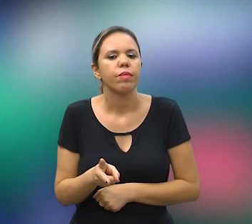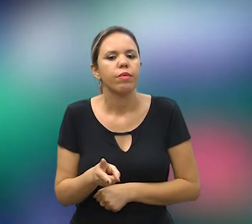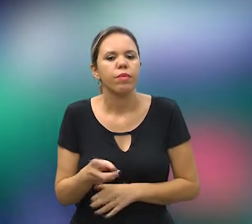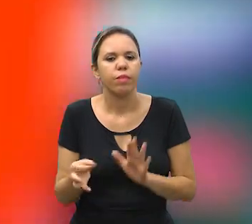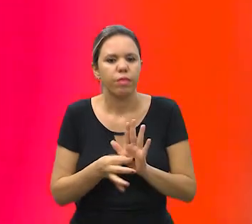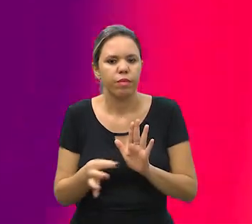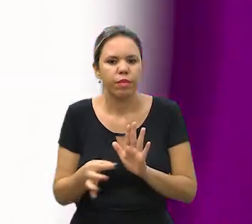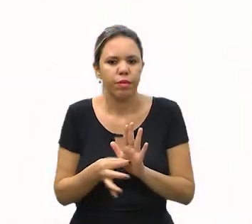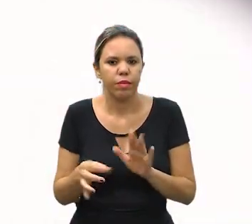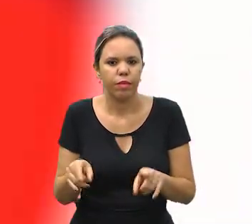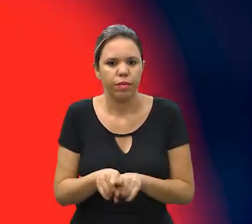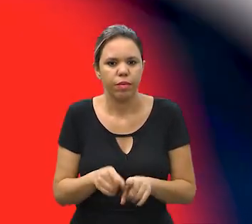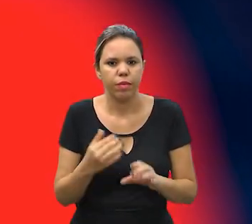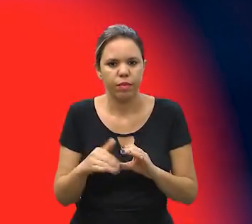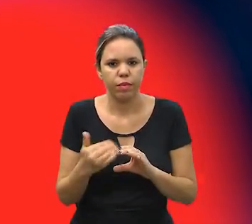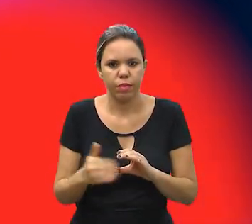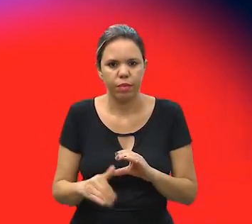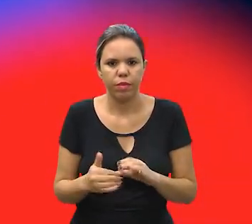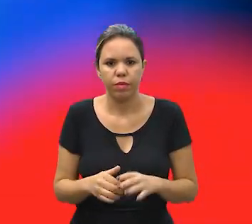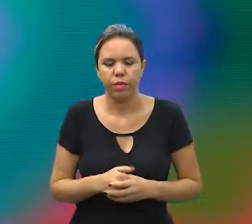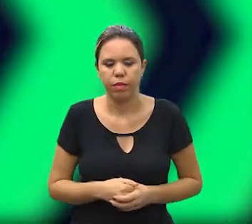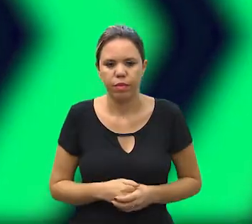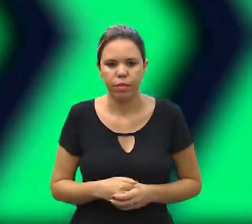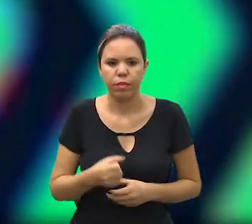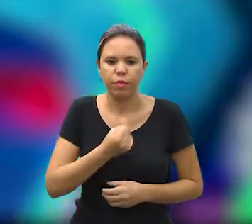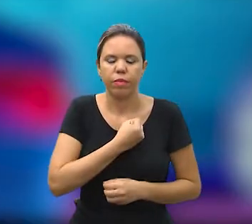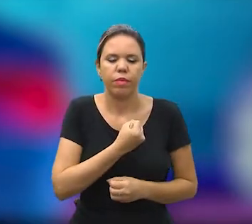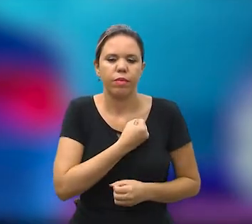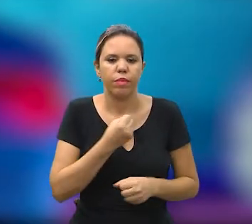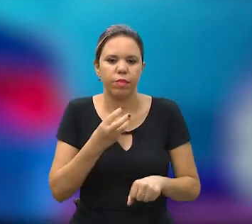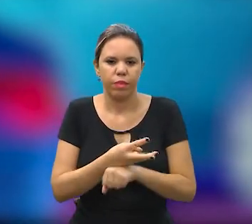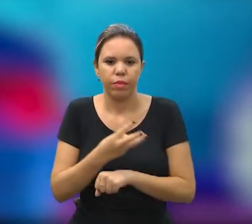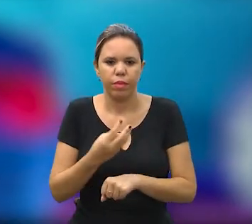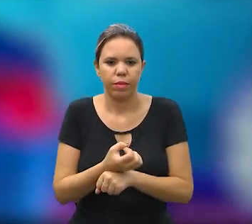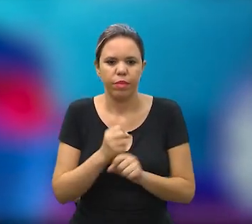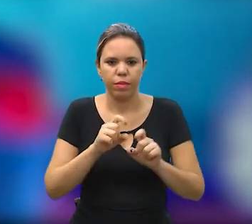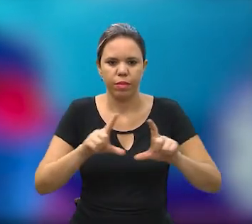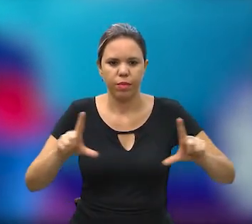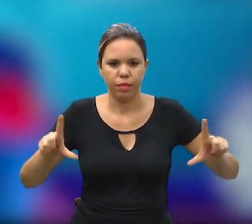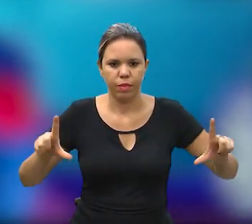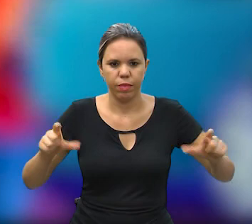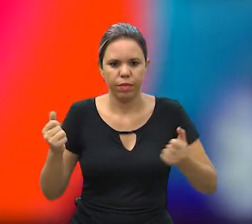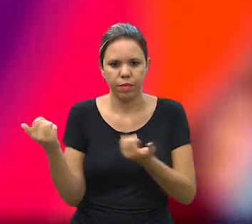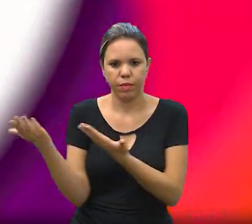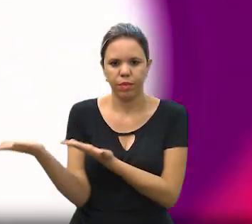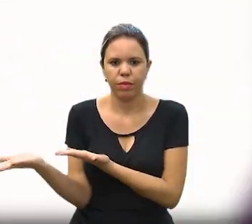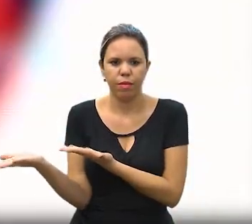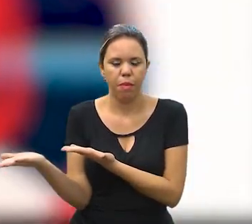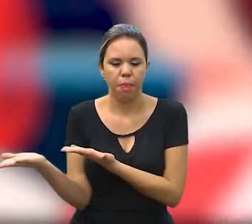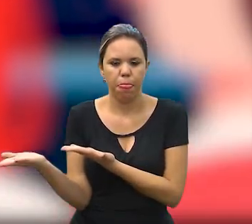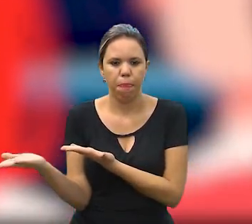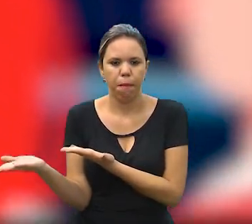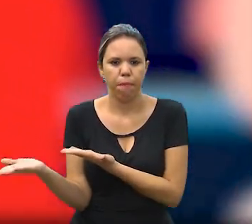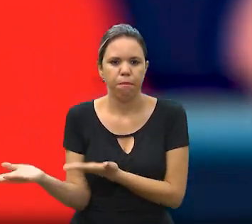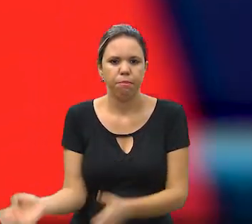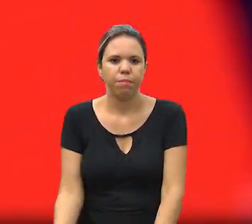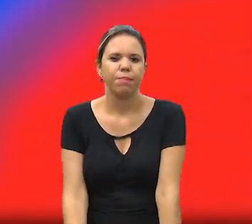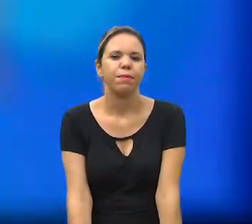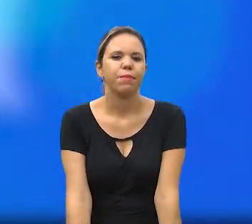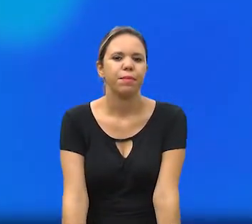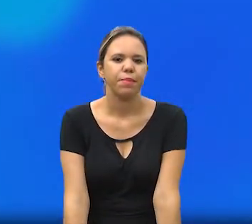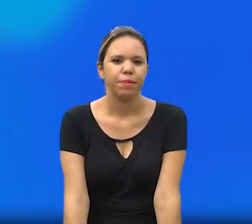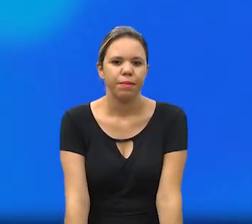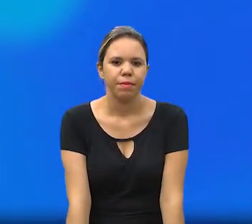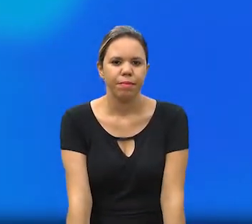enviando as suas sugestões e também as suas mensagens para o número do WhatsApp que está aí na tela, o 19